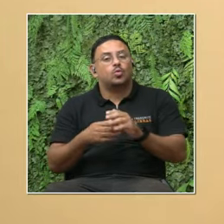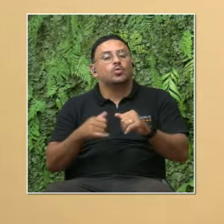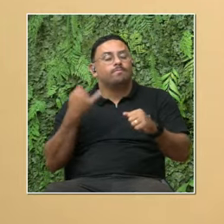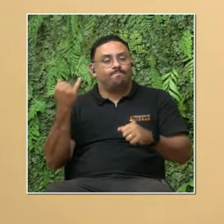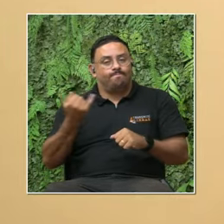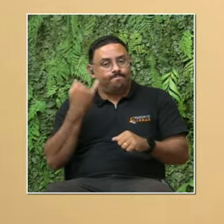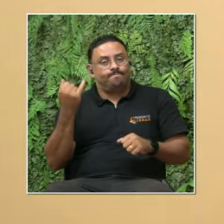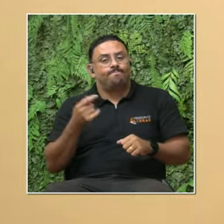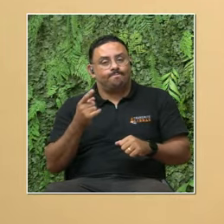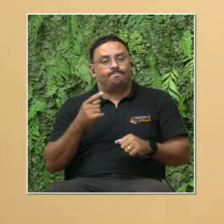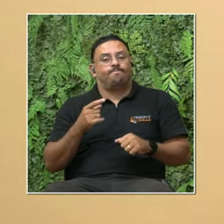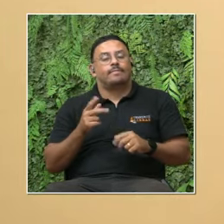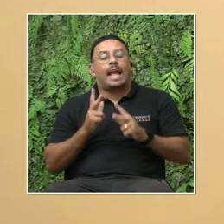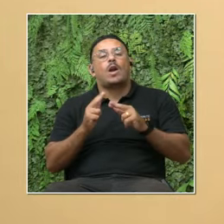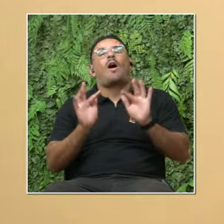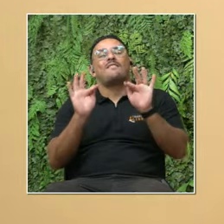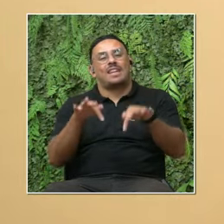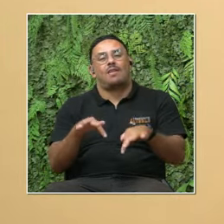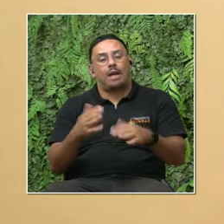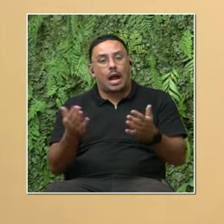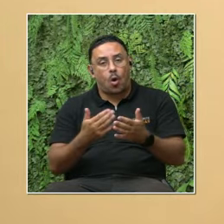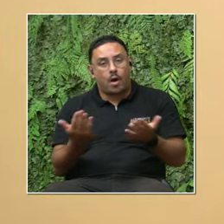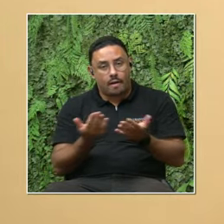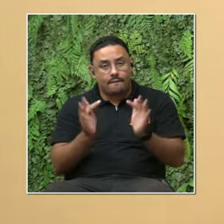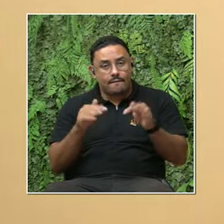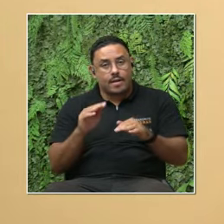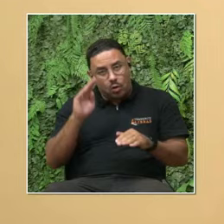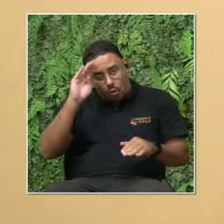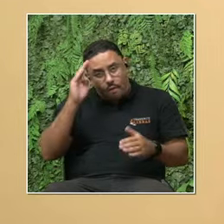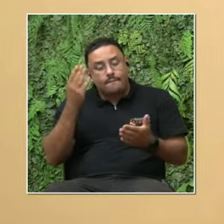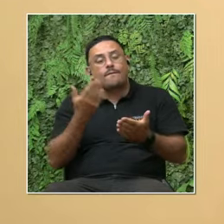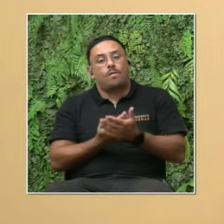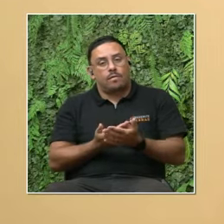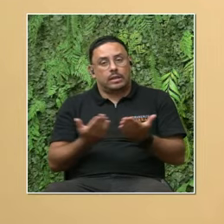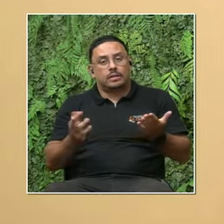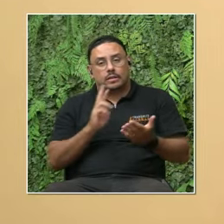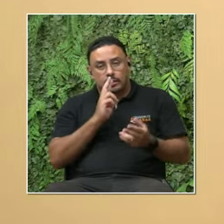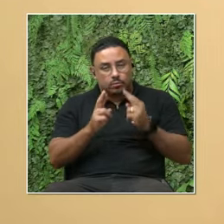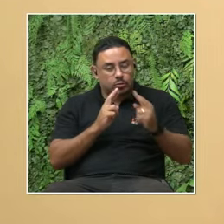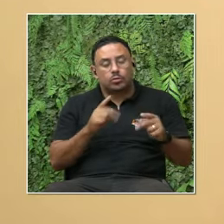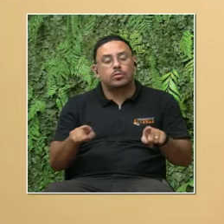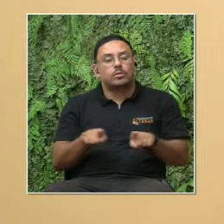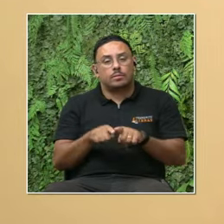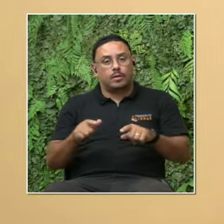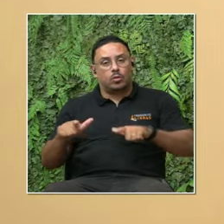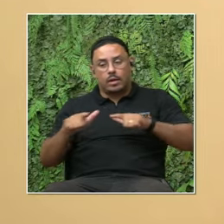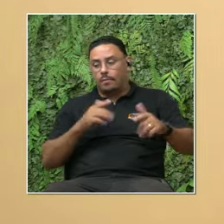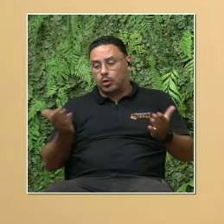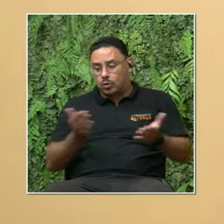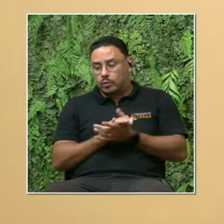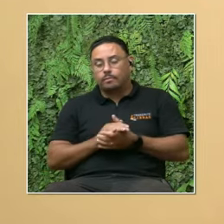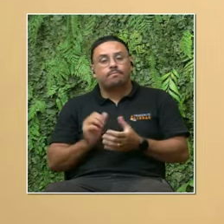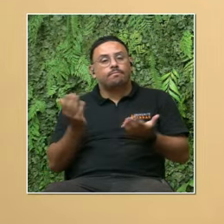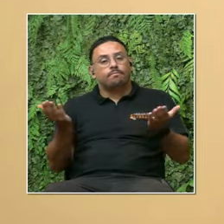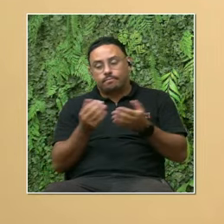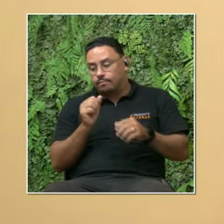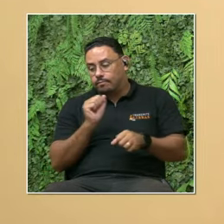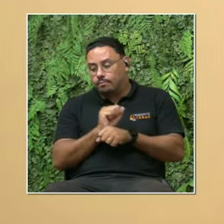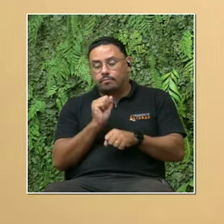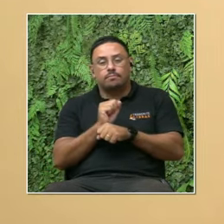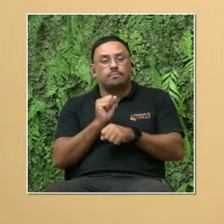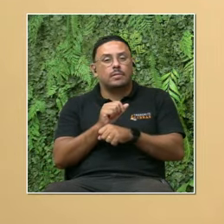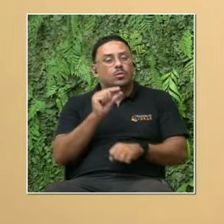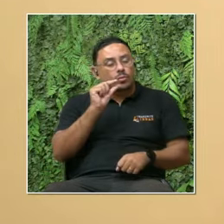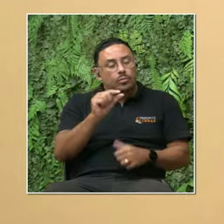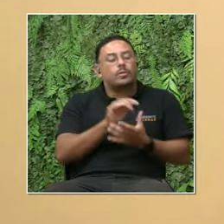vai para essa final com com a confiança depois o resultado de hoje pelo desempenho também e agora descansar esse pouco